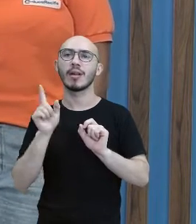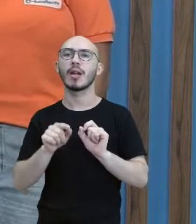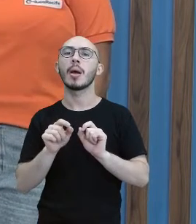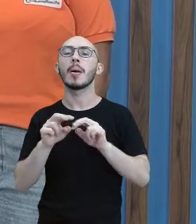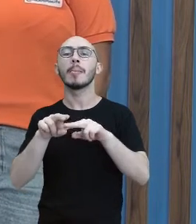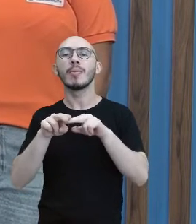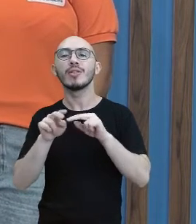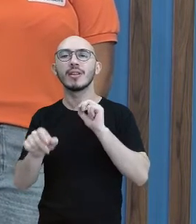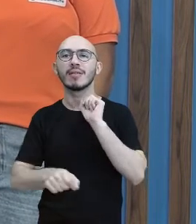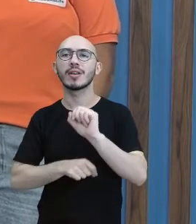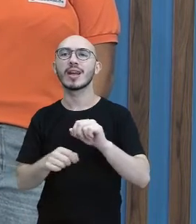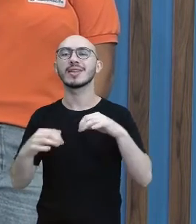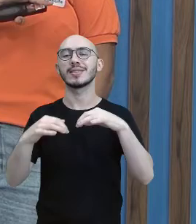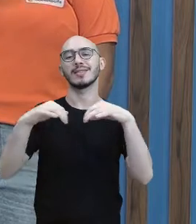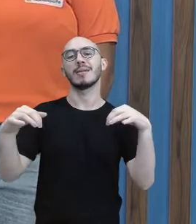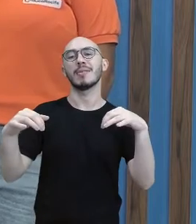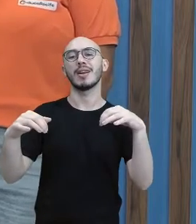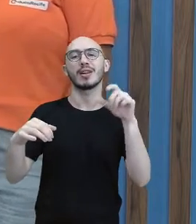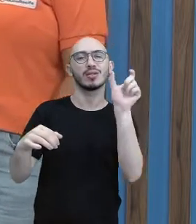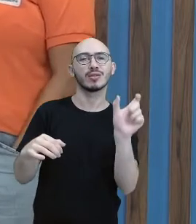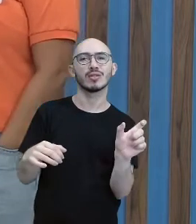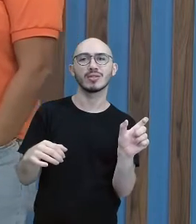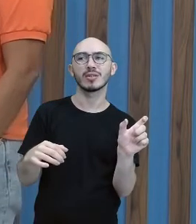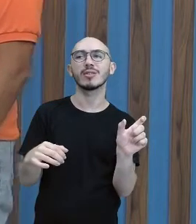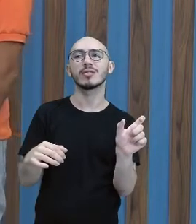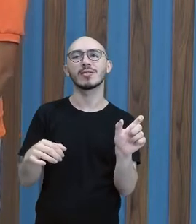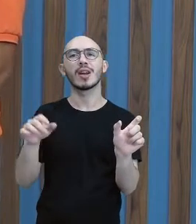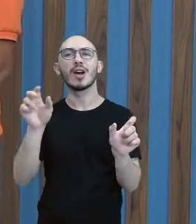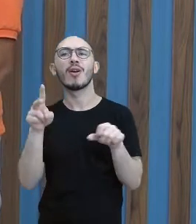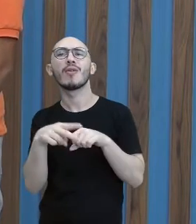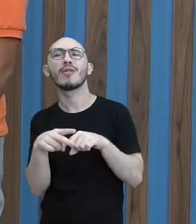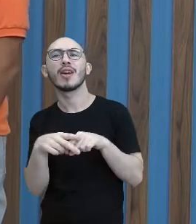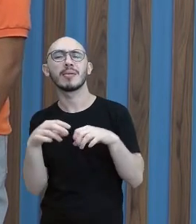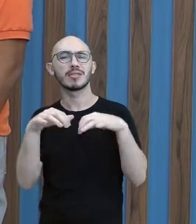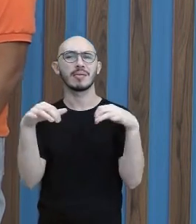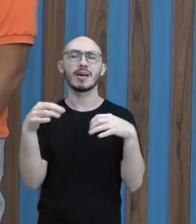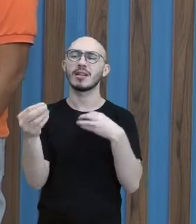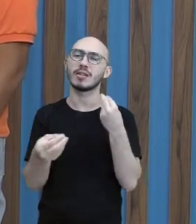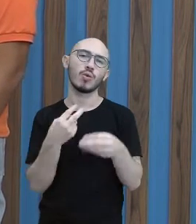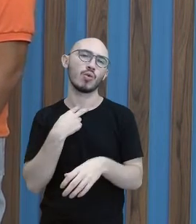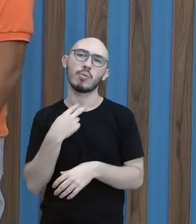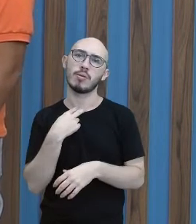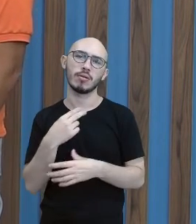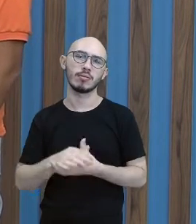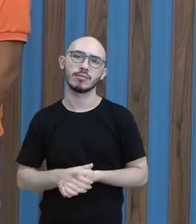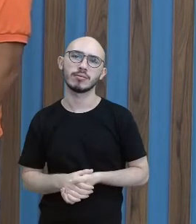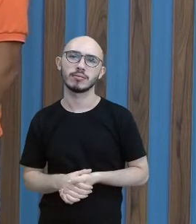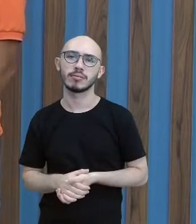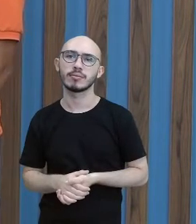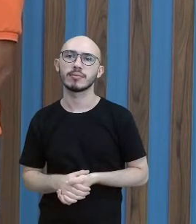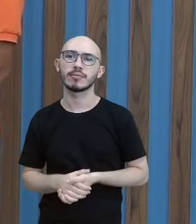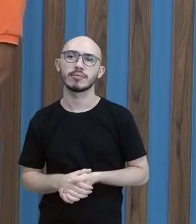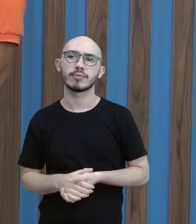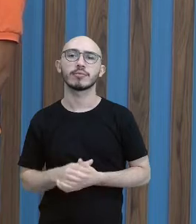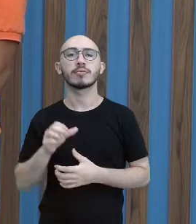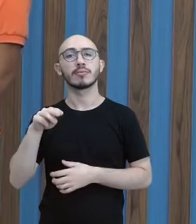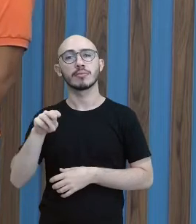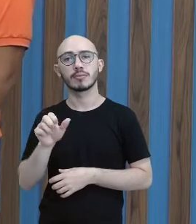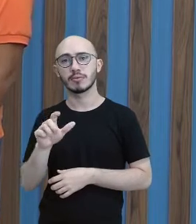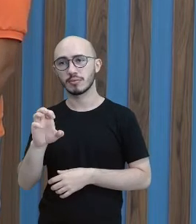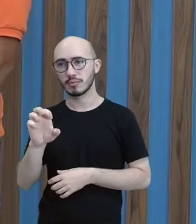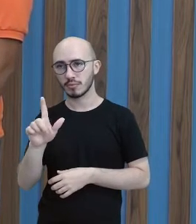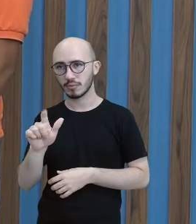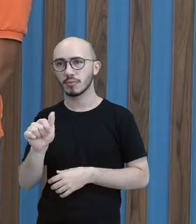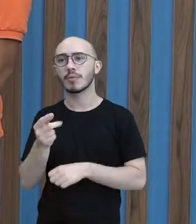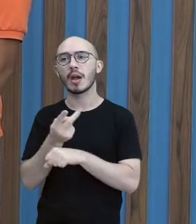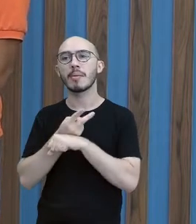isolando o sujeito o verbo do complemento. Então, Marcela emprestou para seu primo o computador,